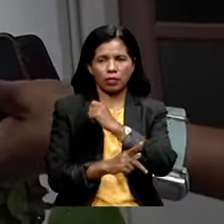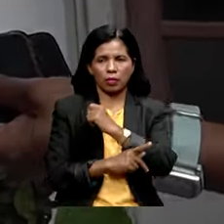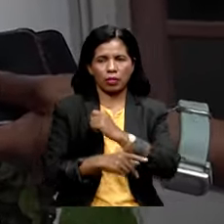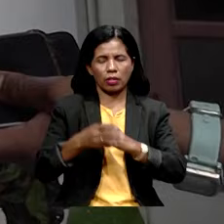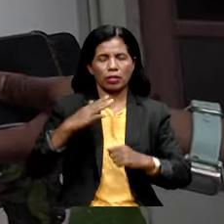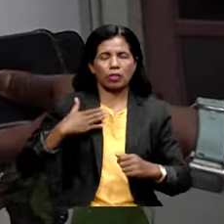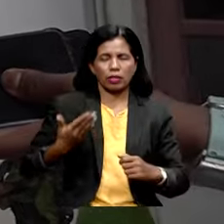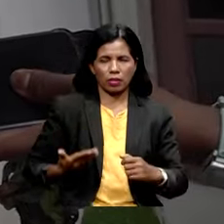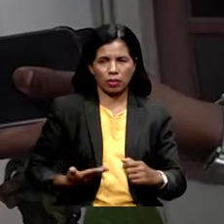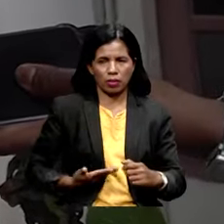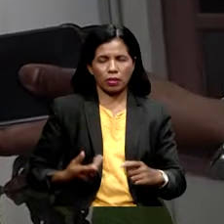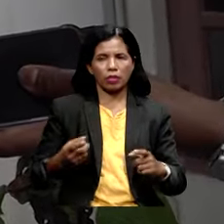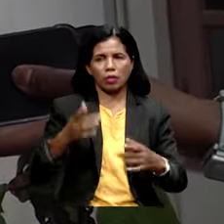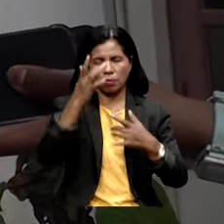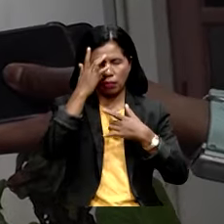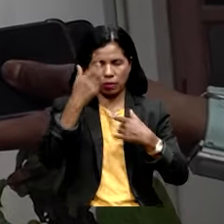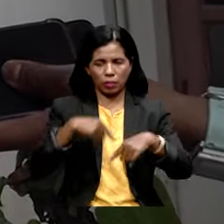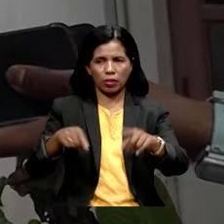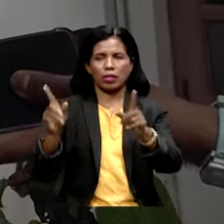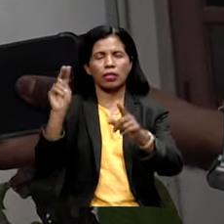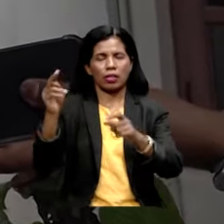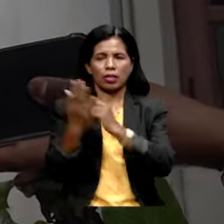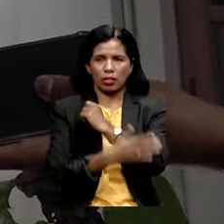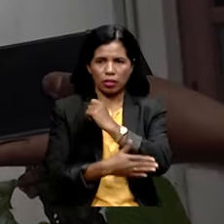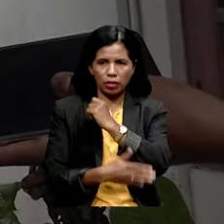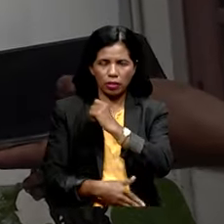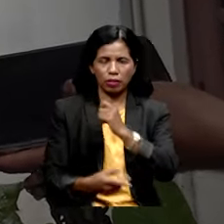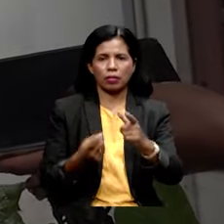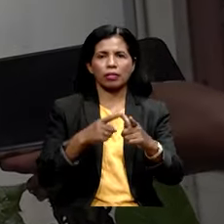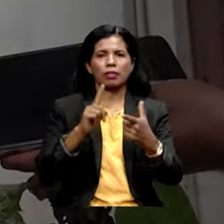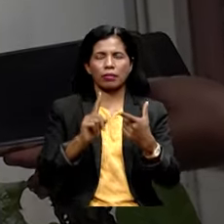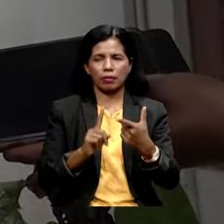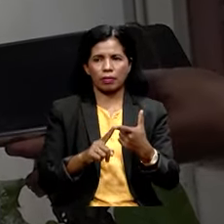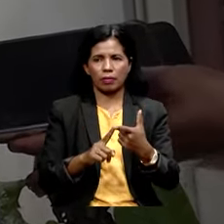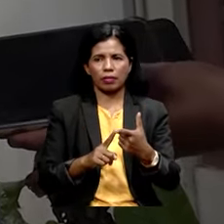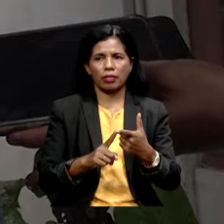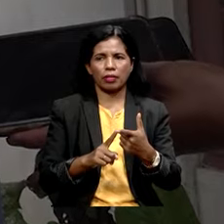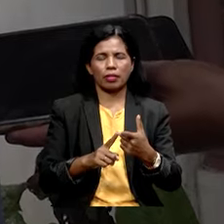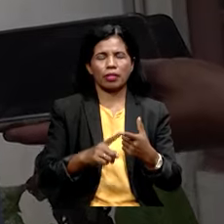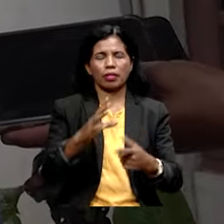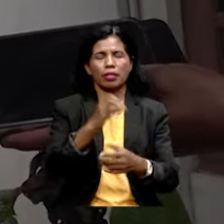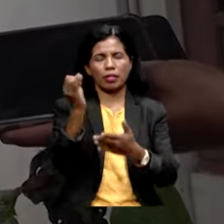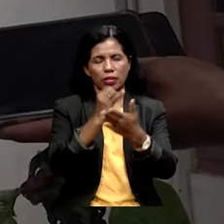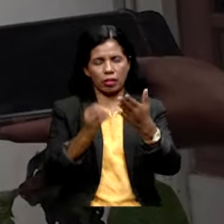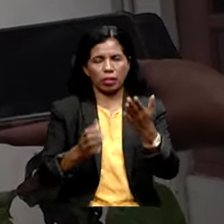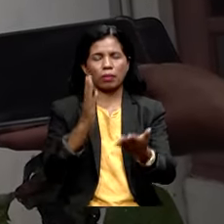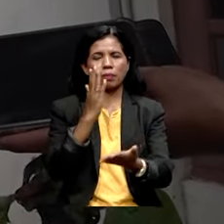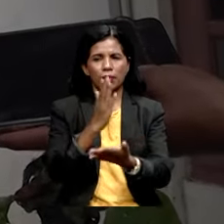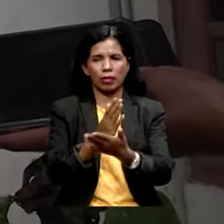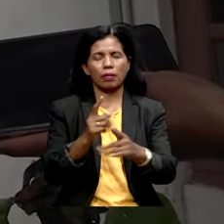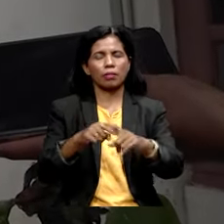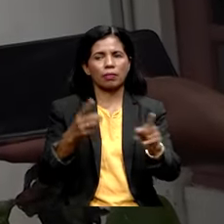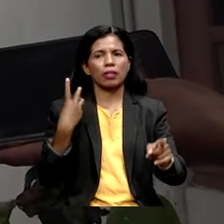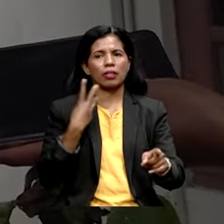ne moras filha de Bania Rai e desenho ne parado. Mai be ita ni